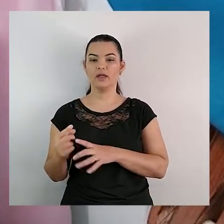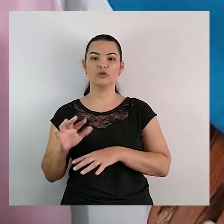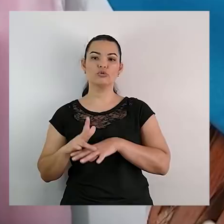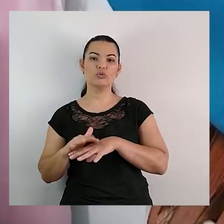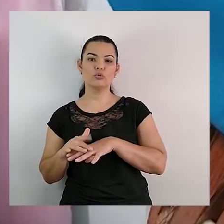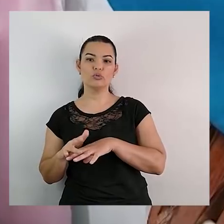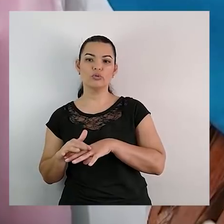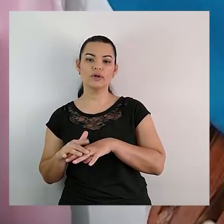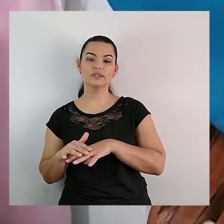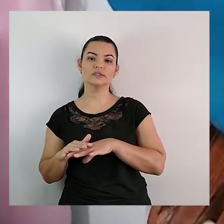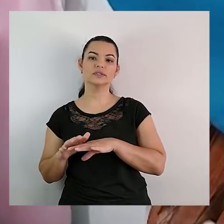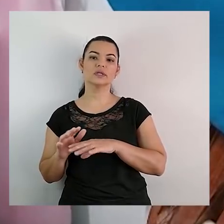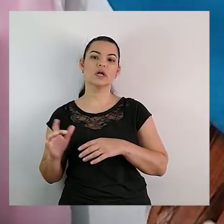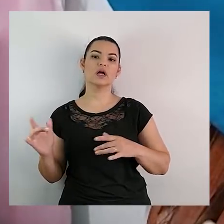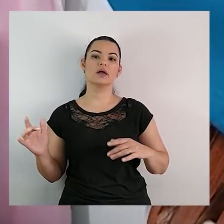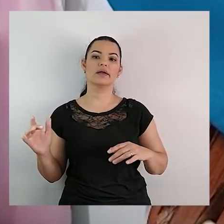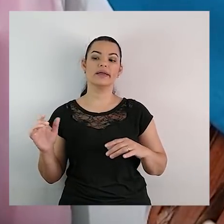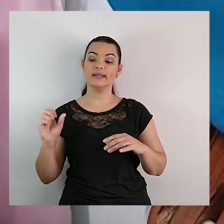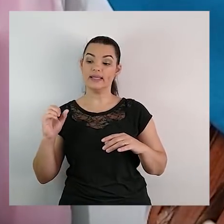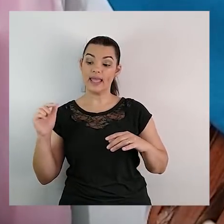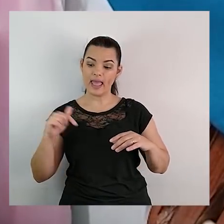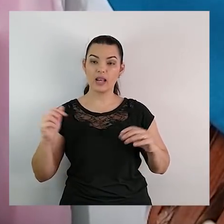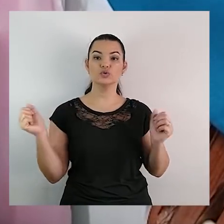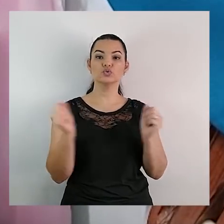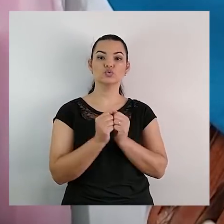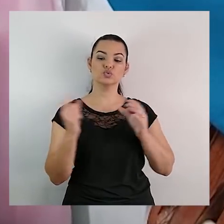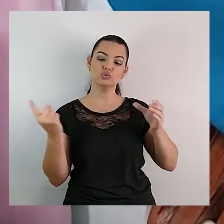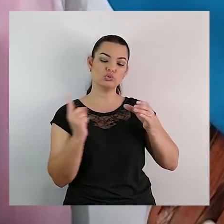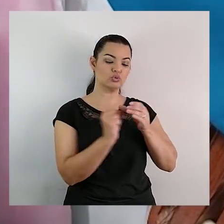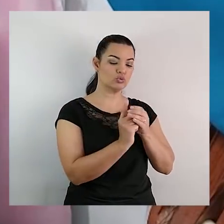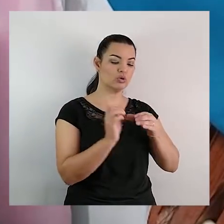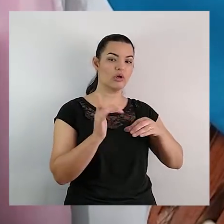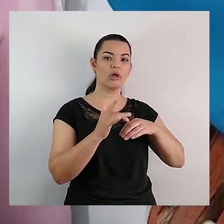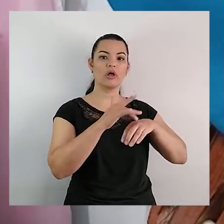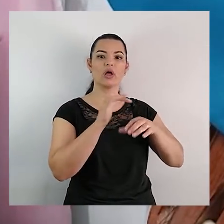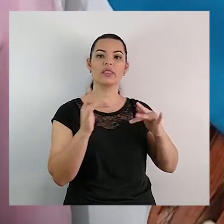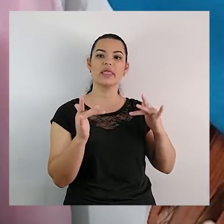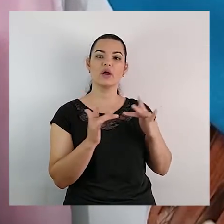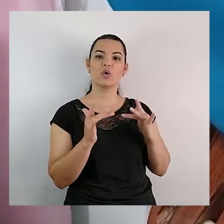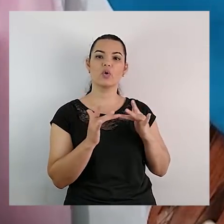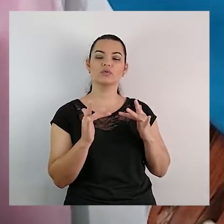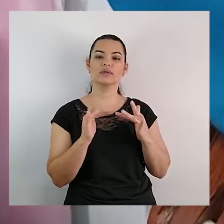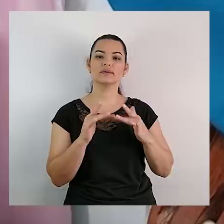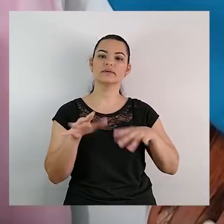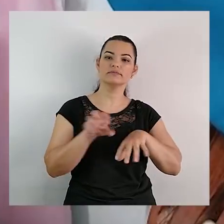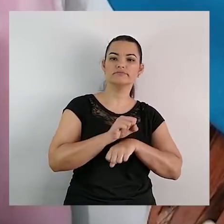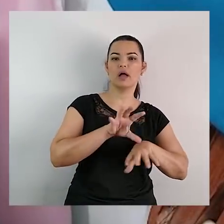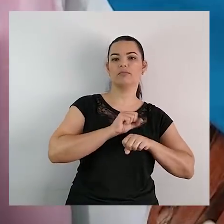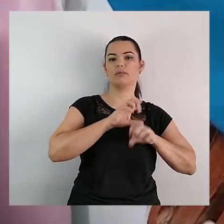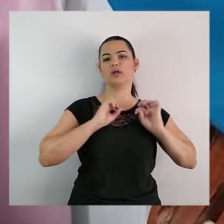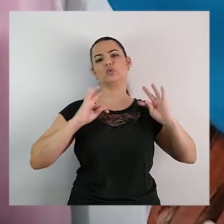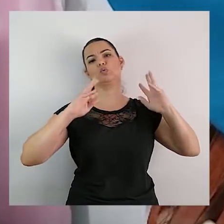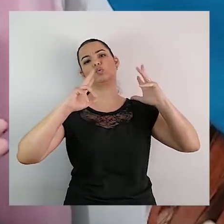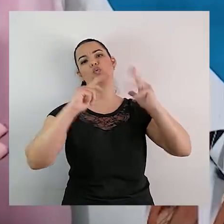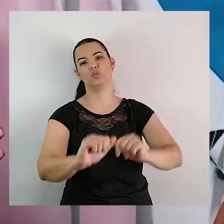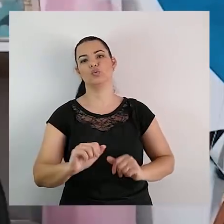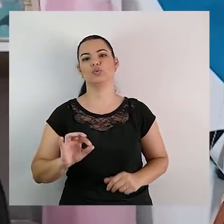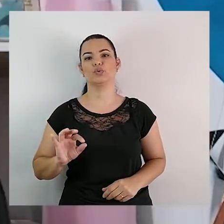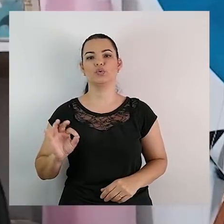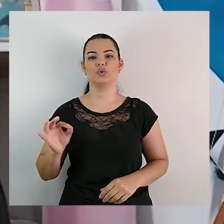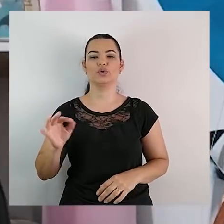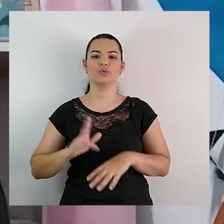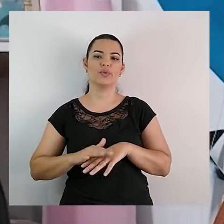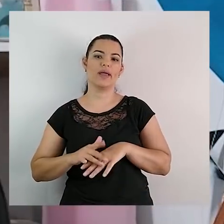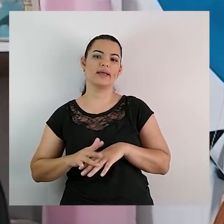em contato com as demais abelhas. Ela passaria para todas as outras e logo a colmeia estaria toda